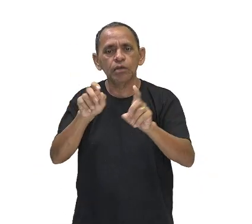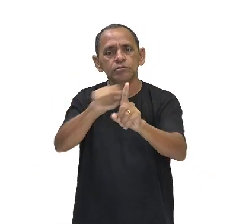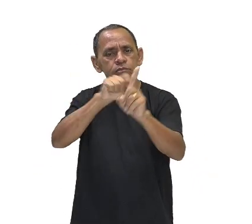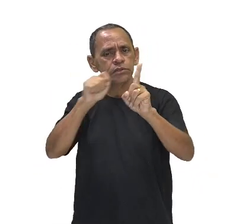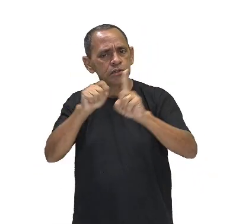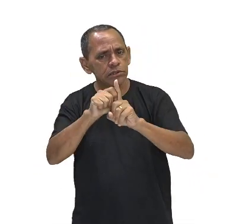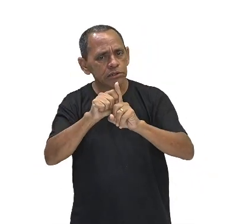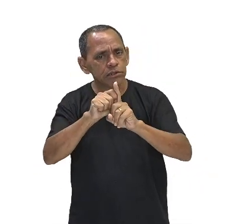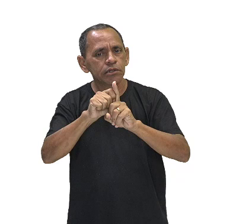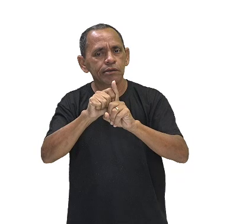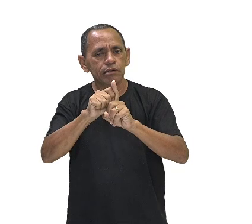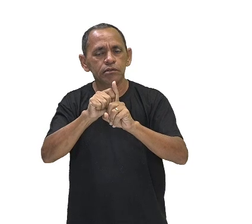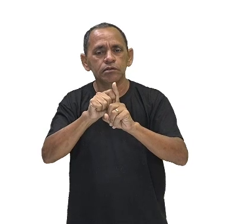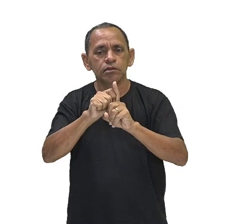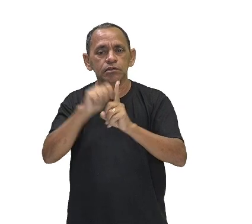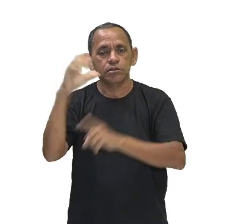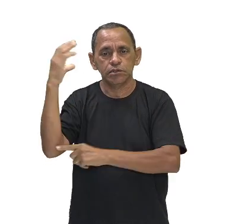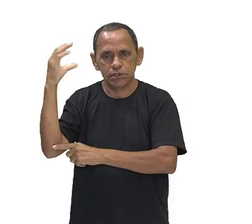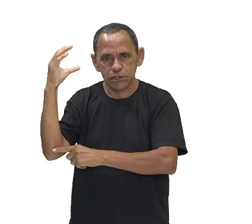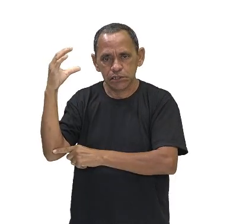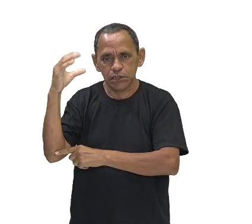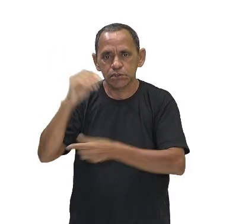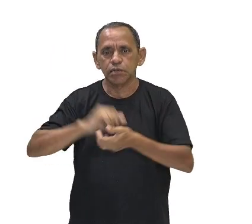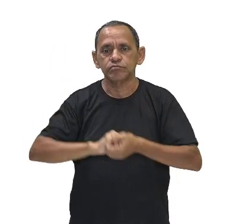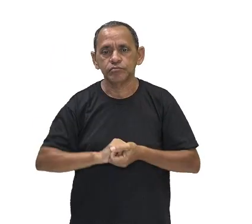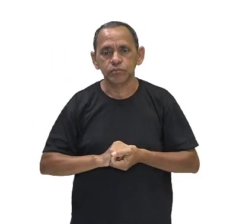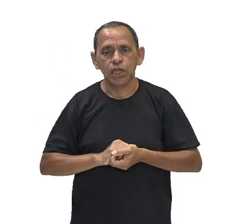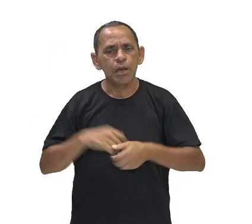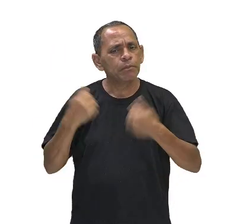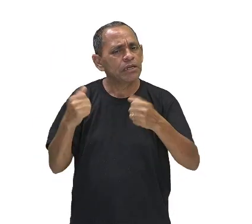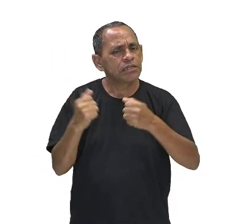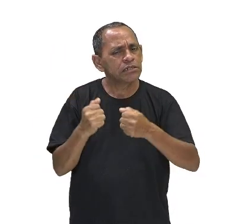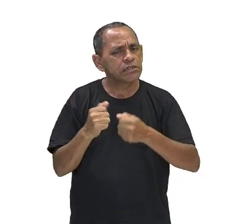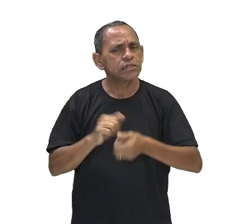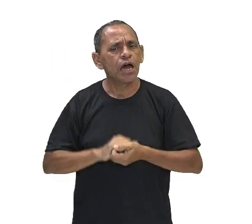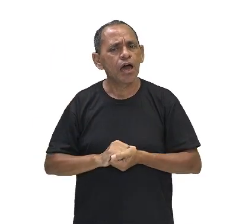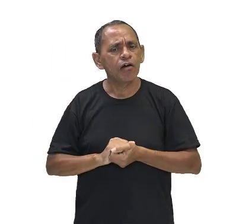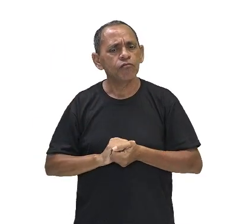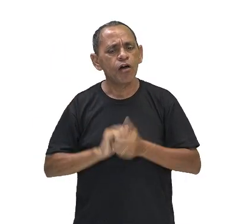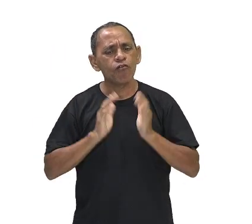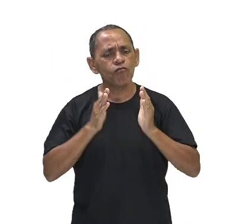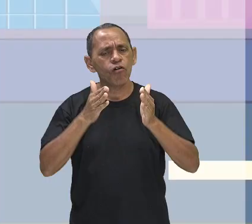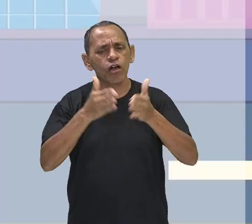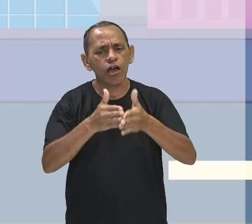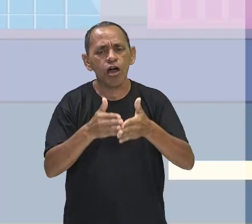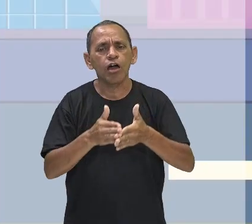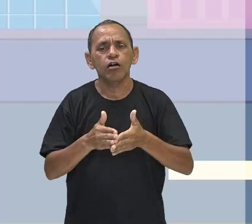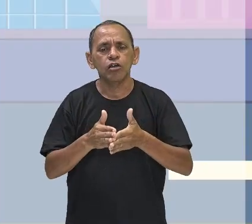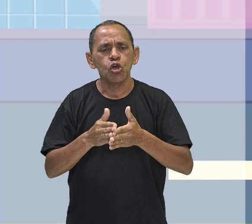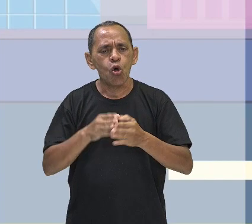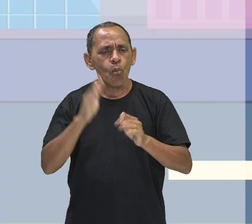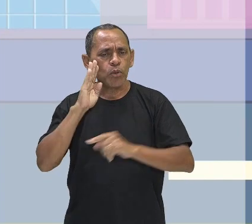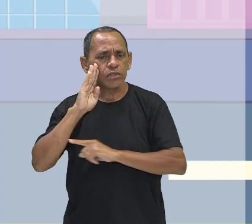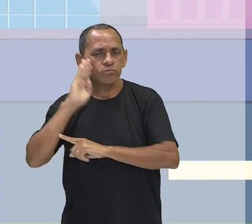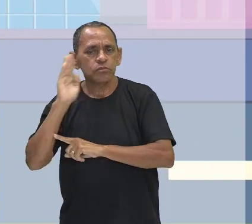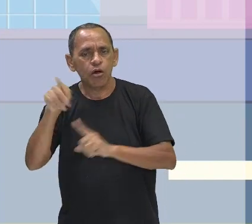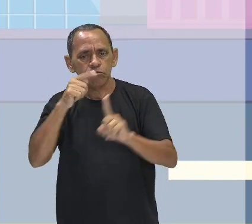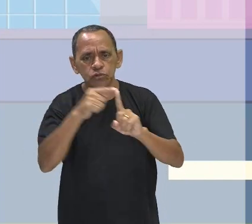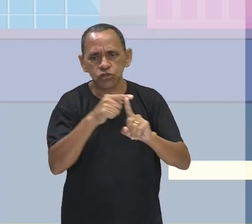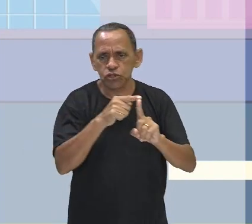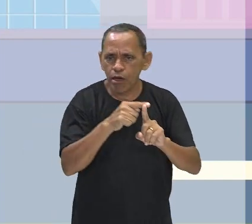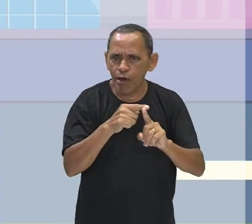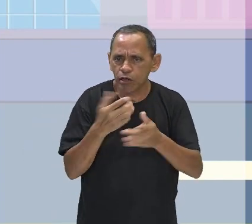Comte tentou definir qual seria o principal objeto de estudo da sociedade, mas Comte